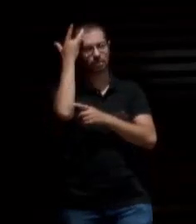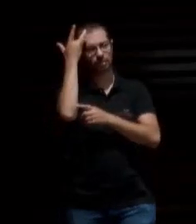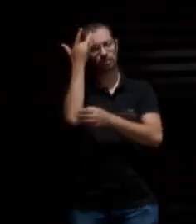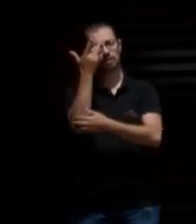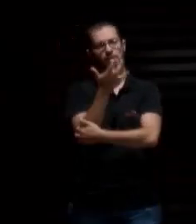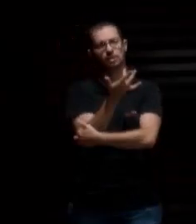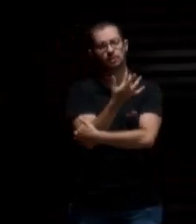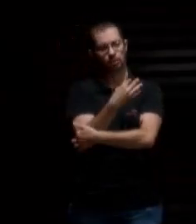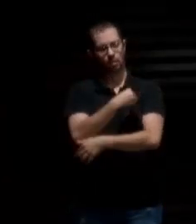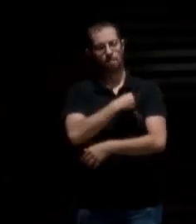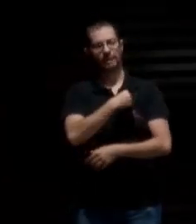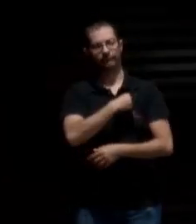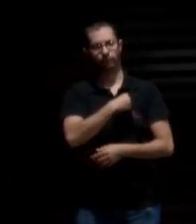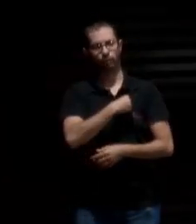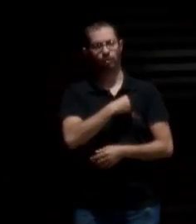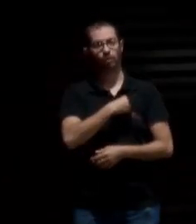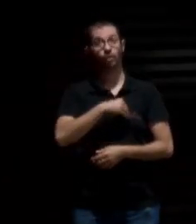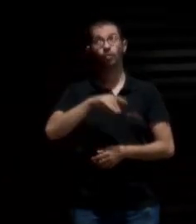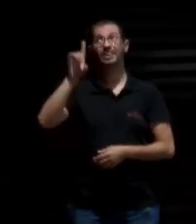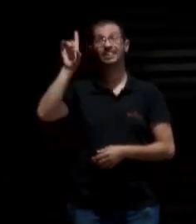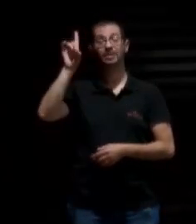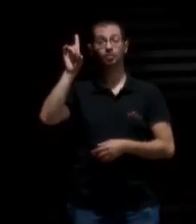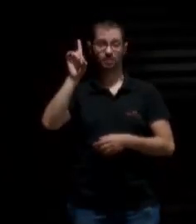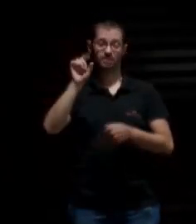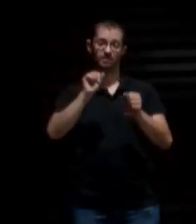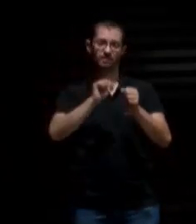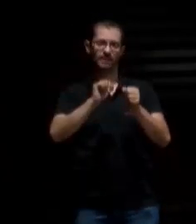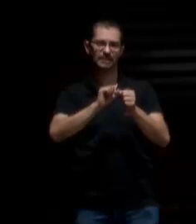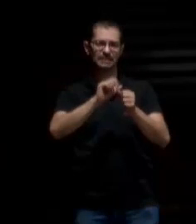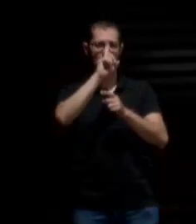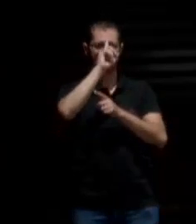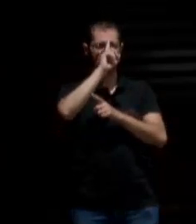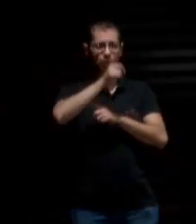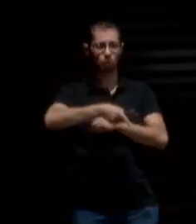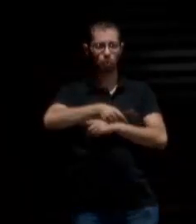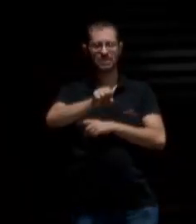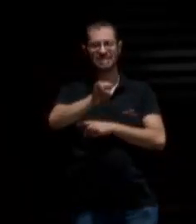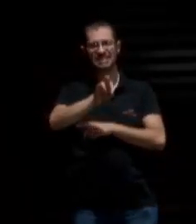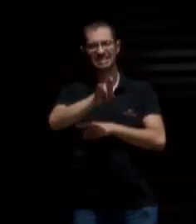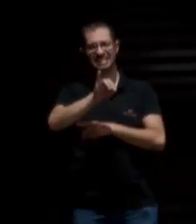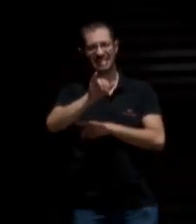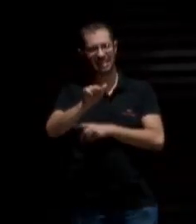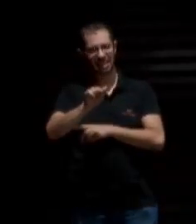Então, o que Deus precisa fazer? Mandou a Síria, uma nação cruel sobre o seu povo.